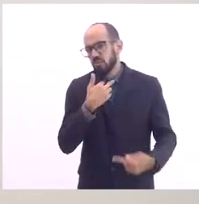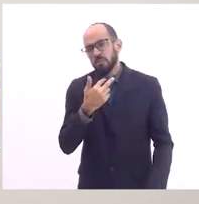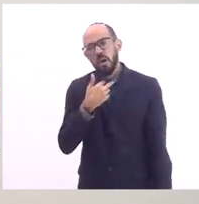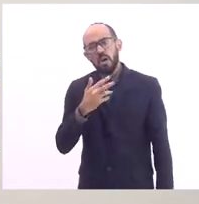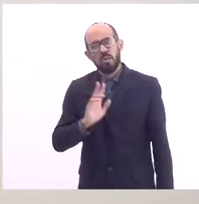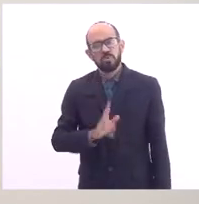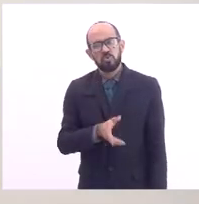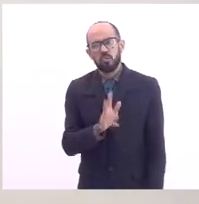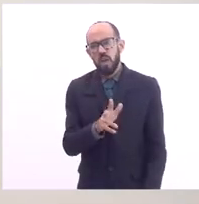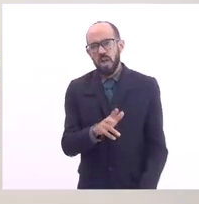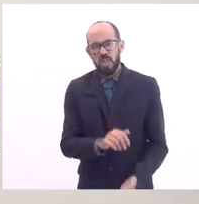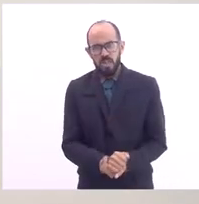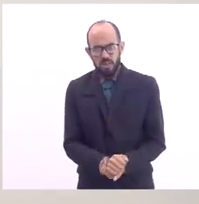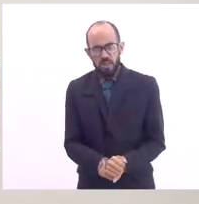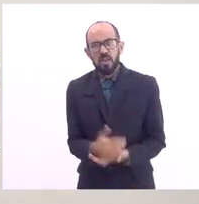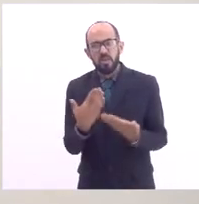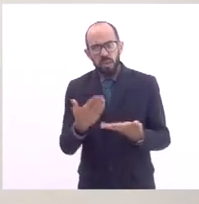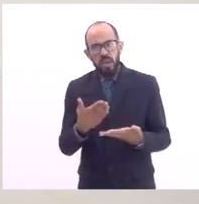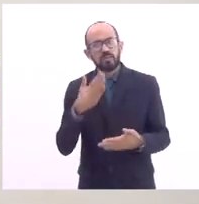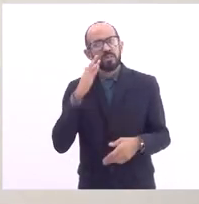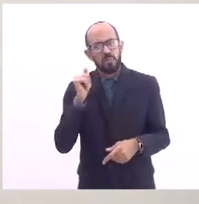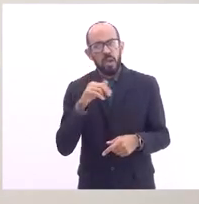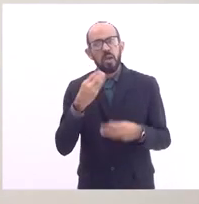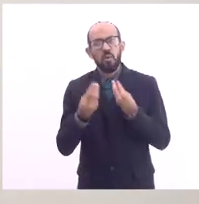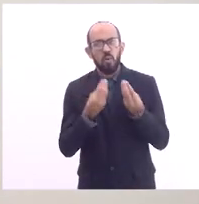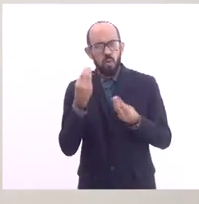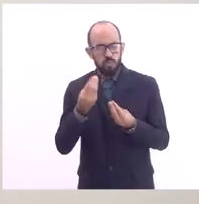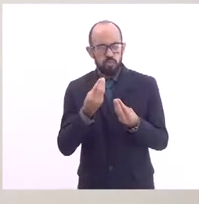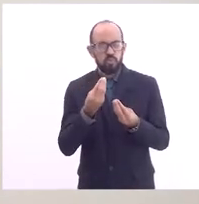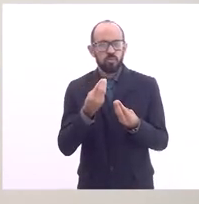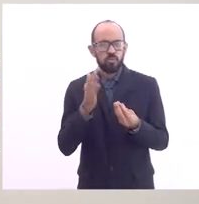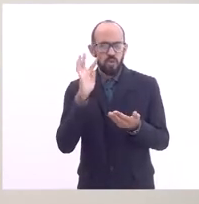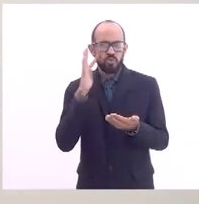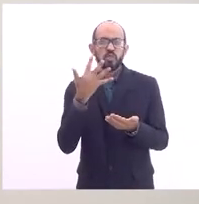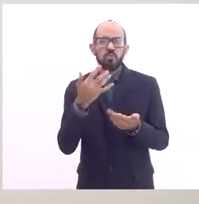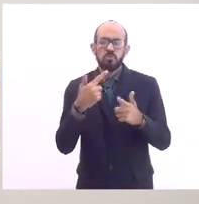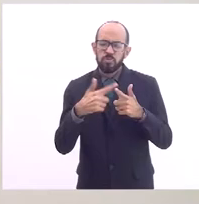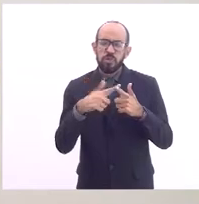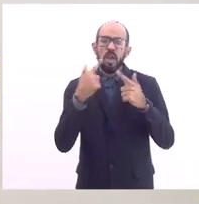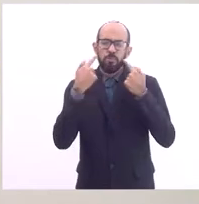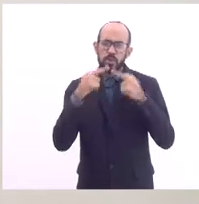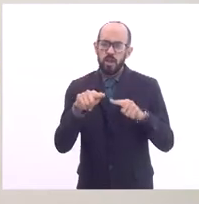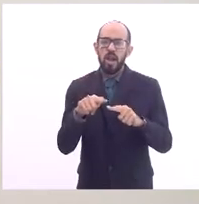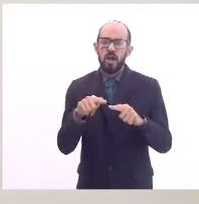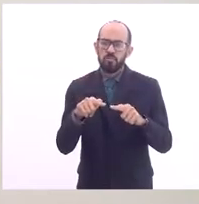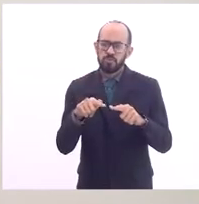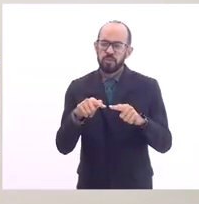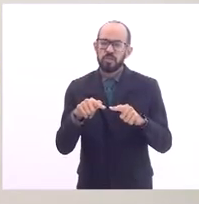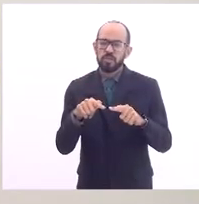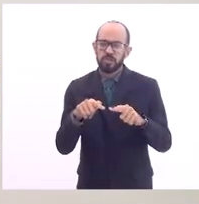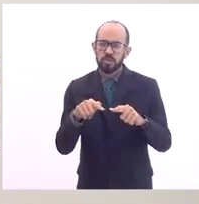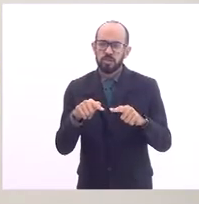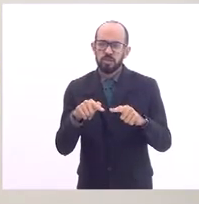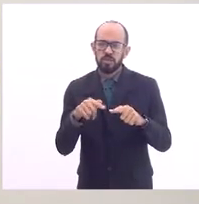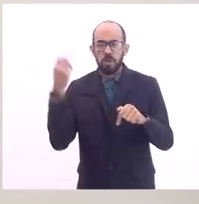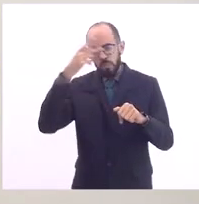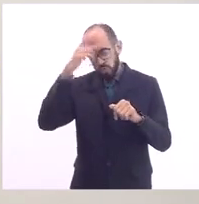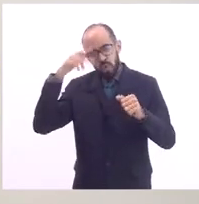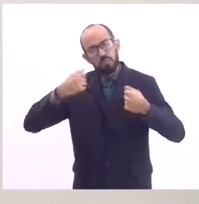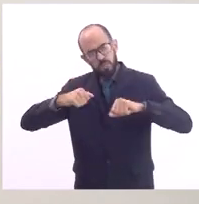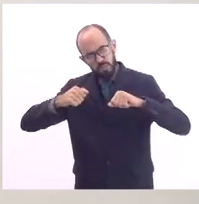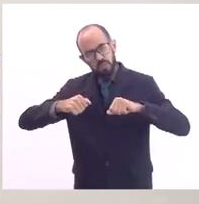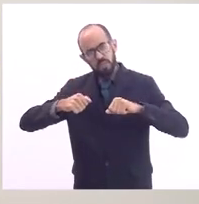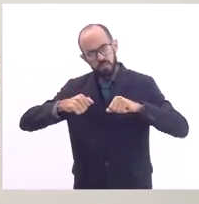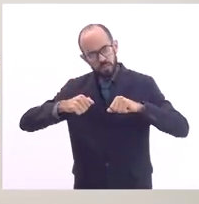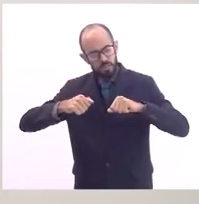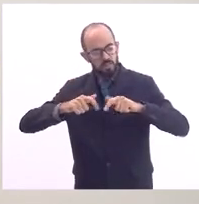entendeu? Então, eu quero... Esses são os problemas que estou trazendo aqui, porque é gravíssimo, entendeu? E alguém vai ter que tomar uma providência contra